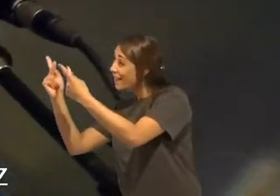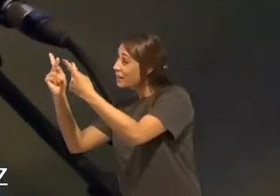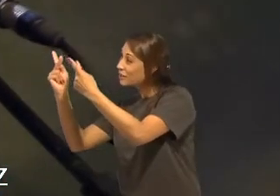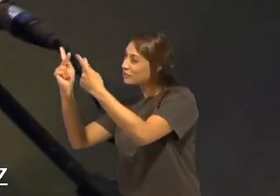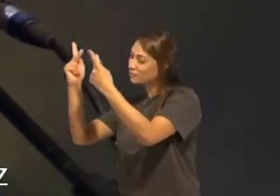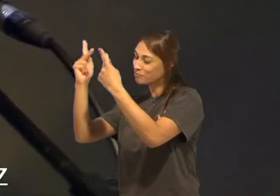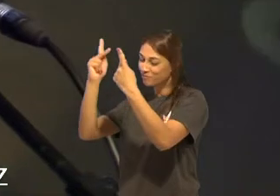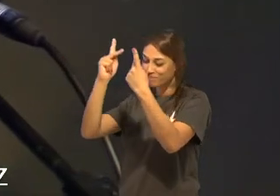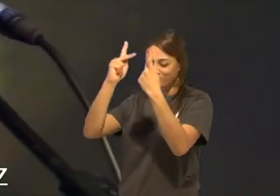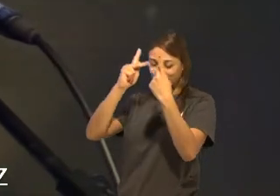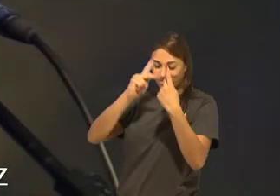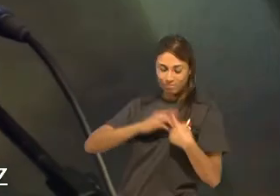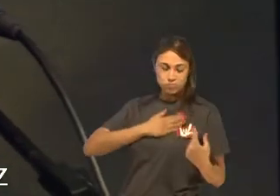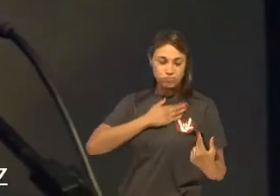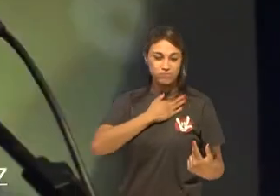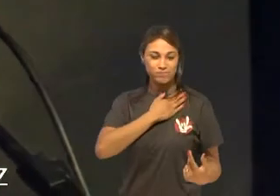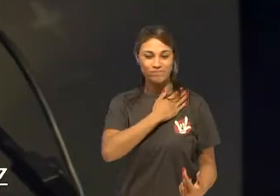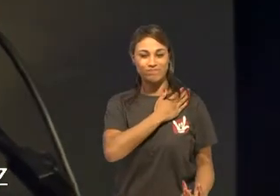Teu amor me